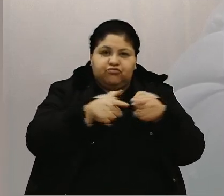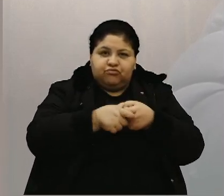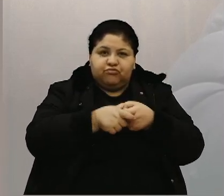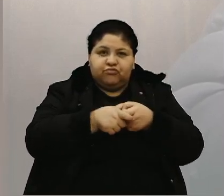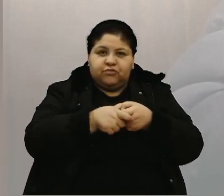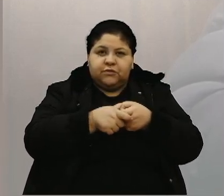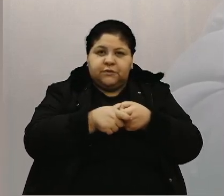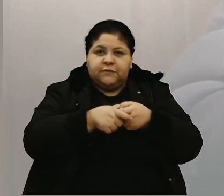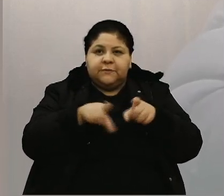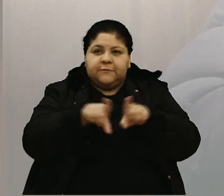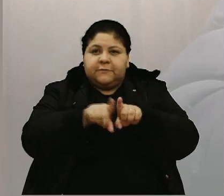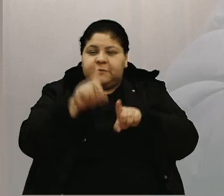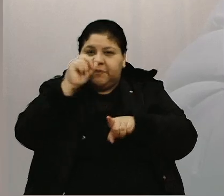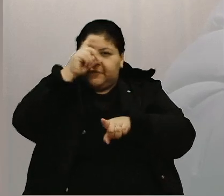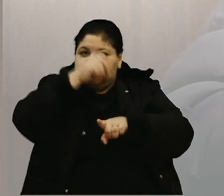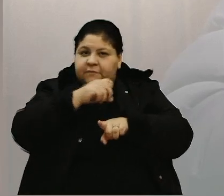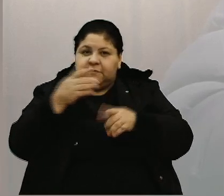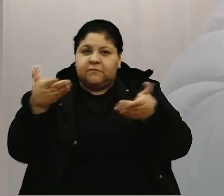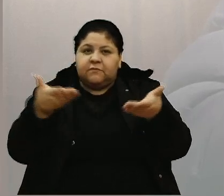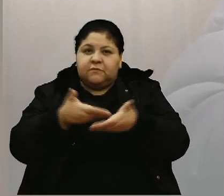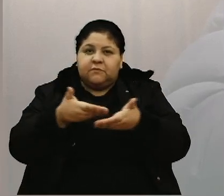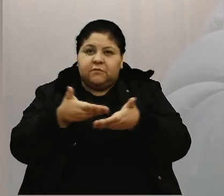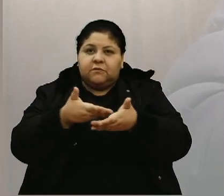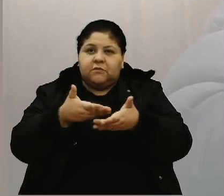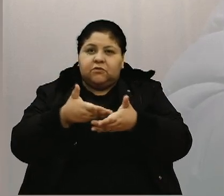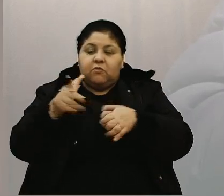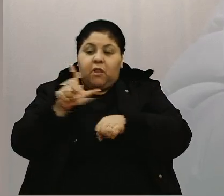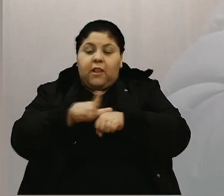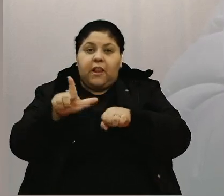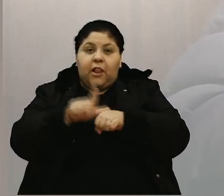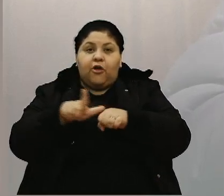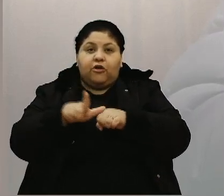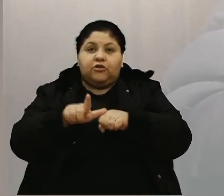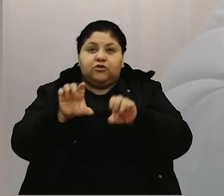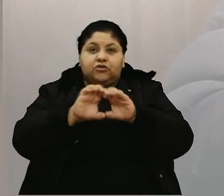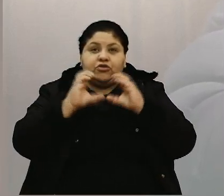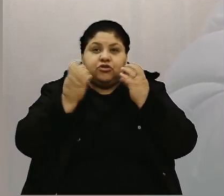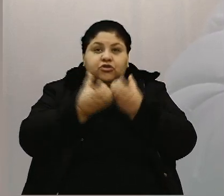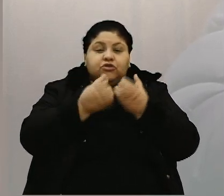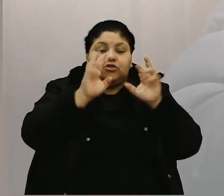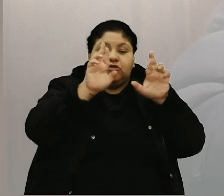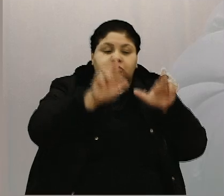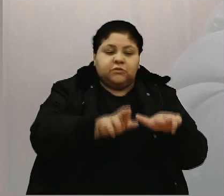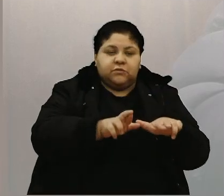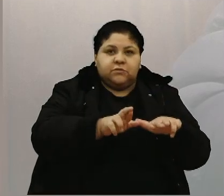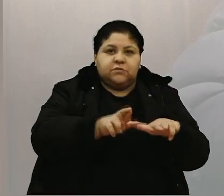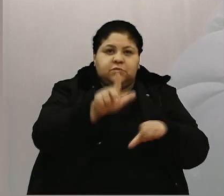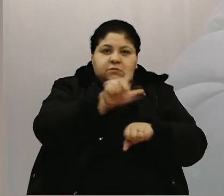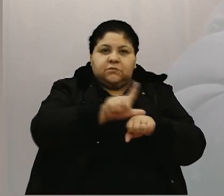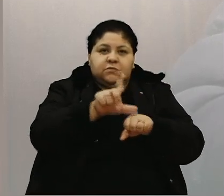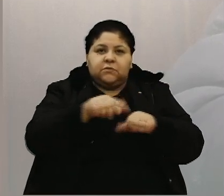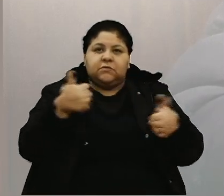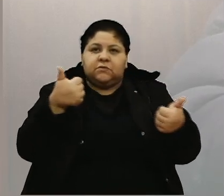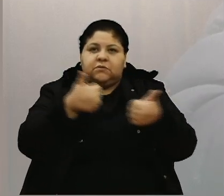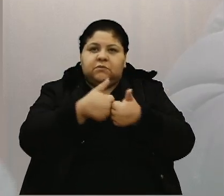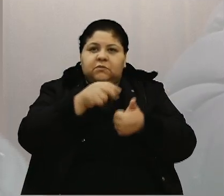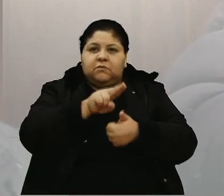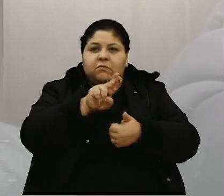causa da dificuldade dele, e hoje está com uma baita de uma loja lá na comunidade, na região. A loja dele é do lado da